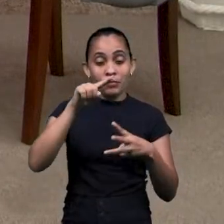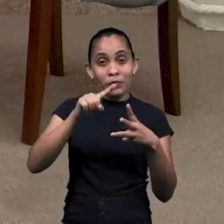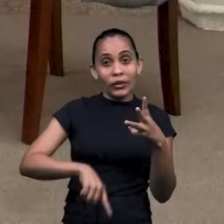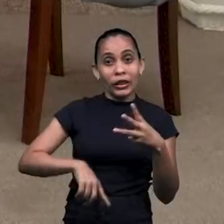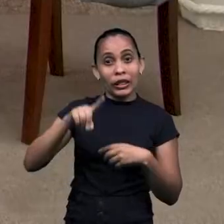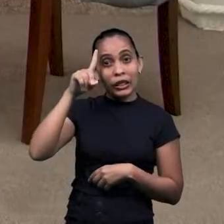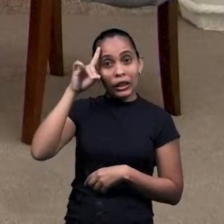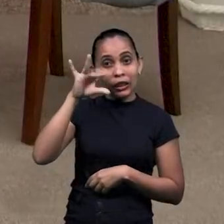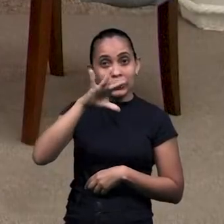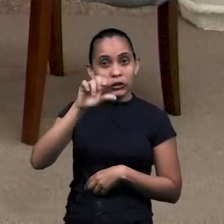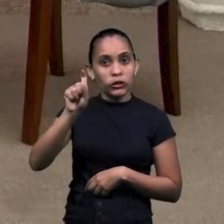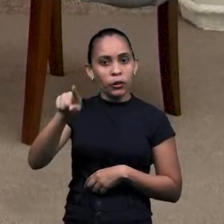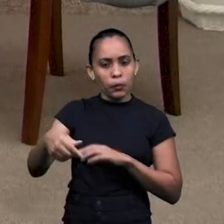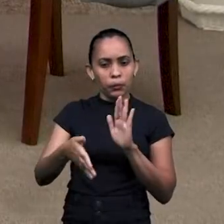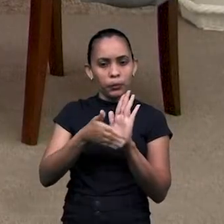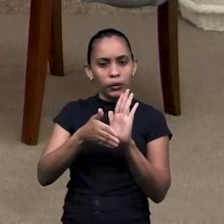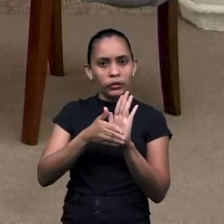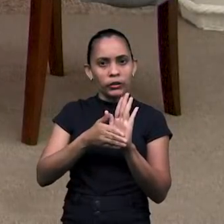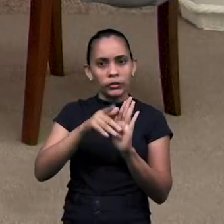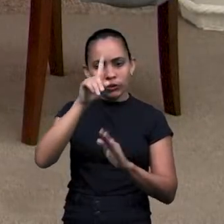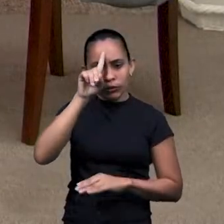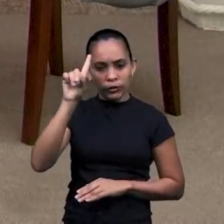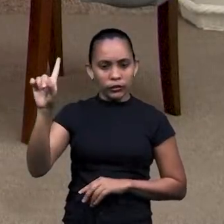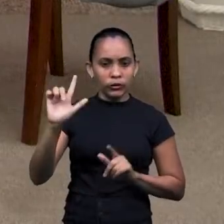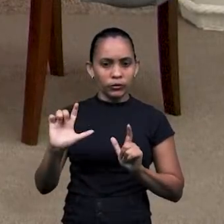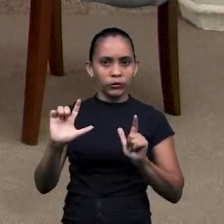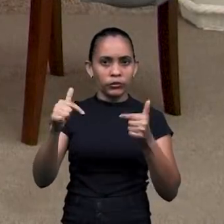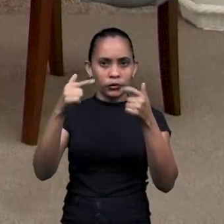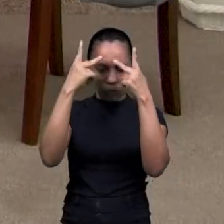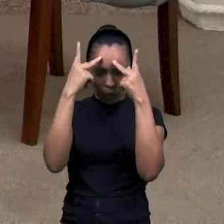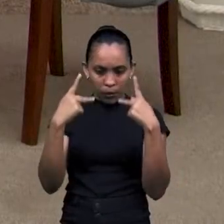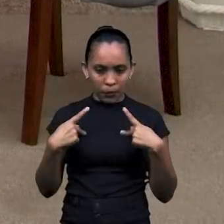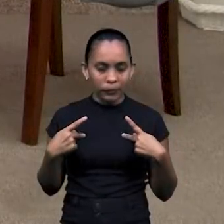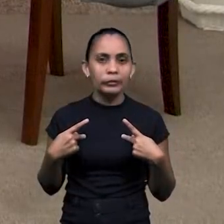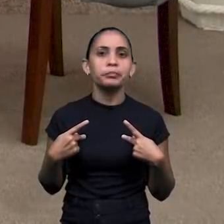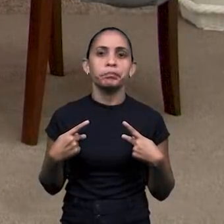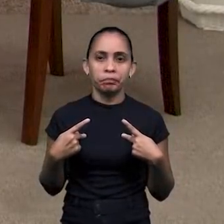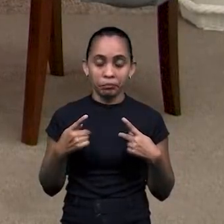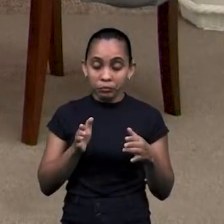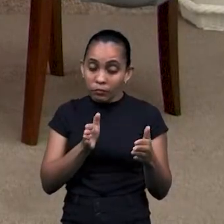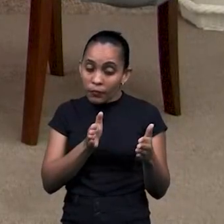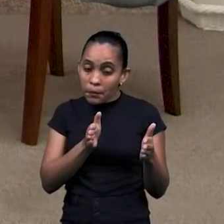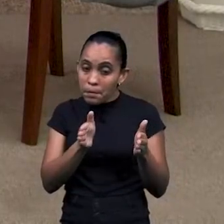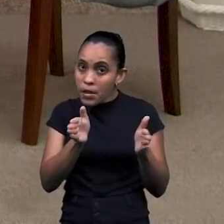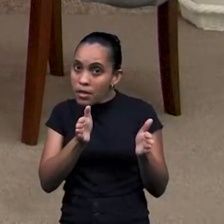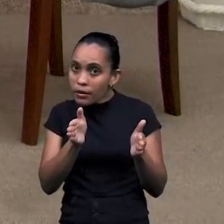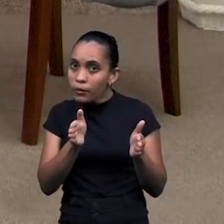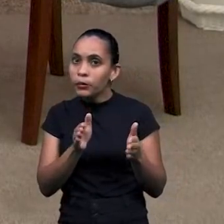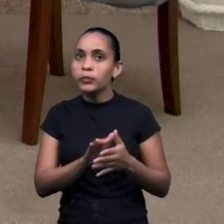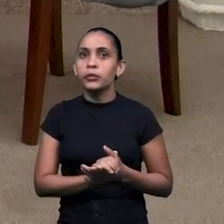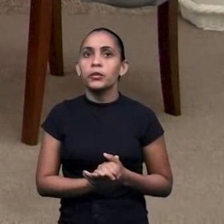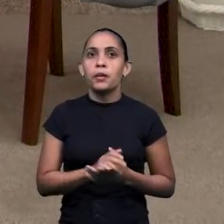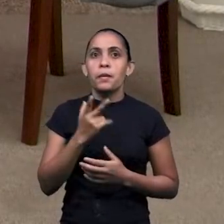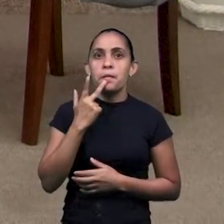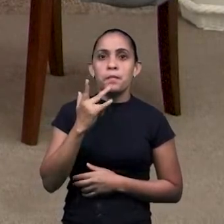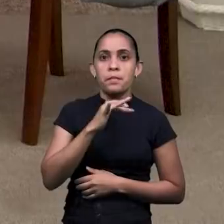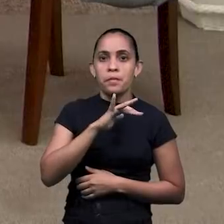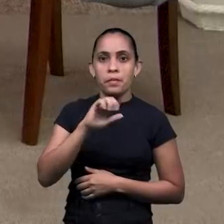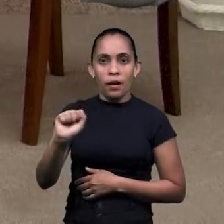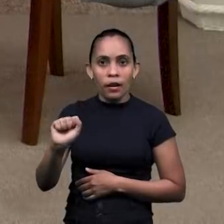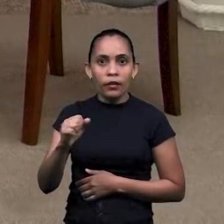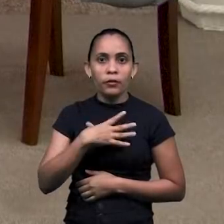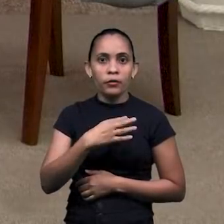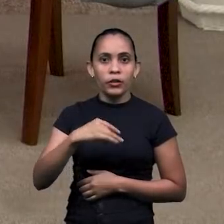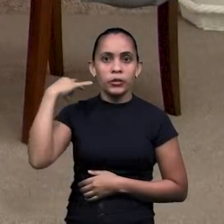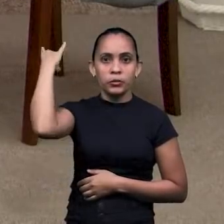aponta para o projeto de Deus na vida do homem e na terra. O próprio período, os períodos de Pai, do Filho e do Espírito Santo são divididos em